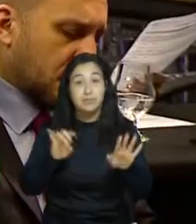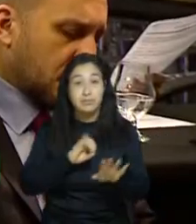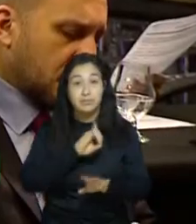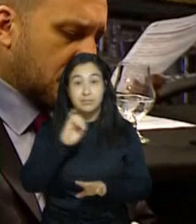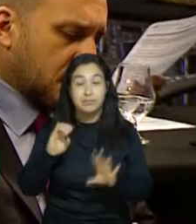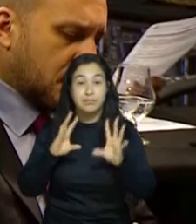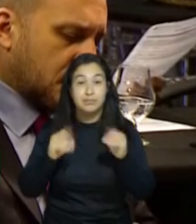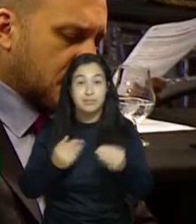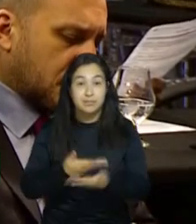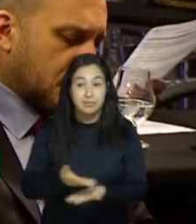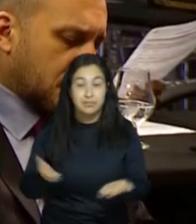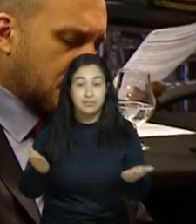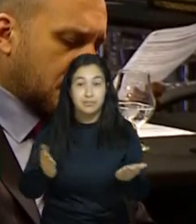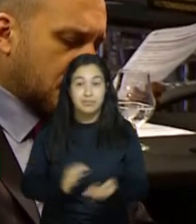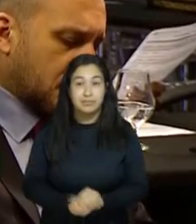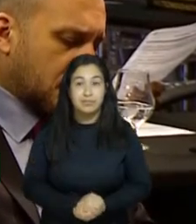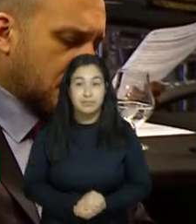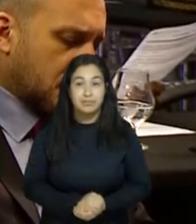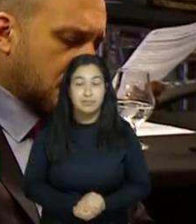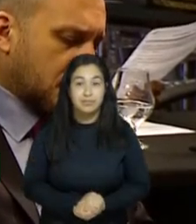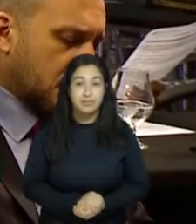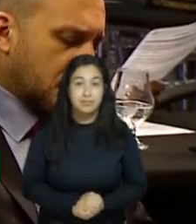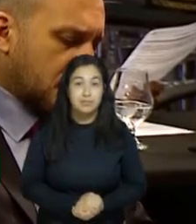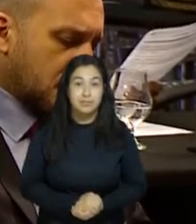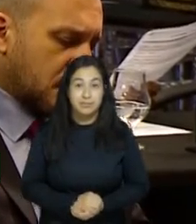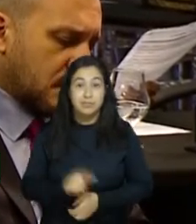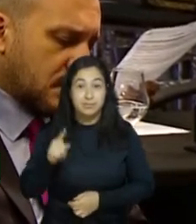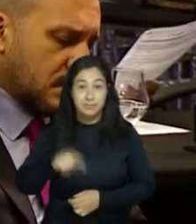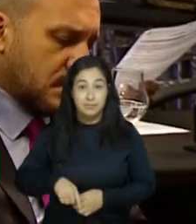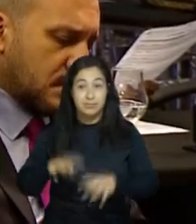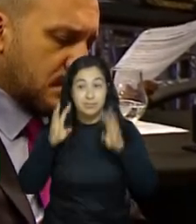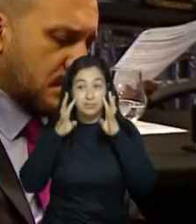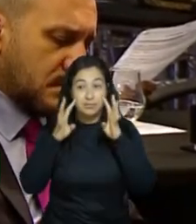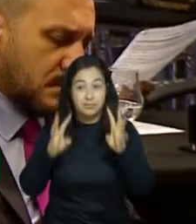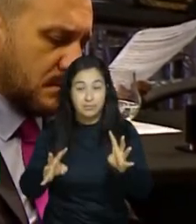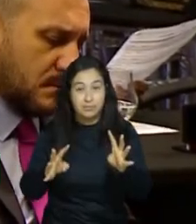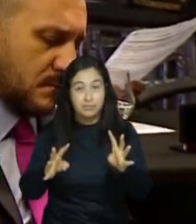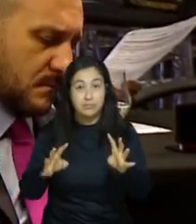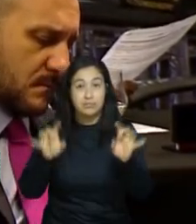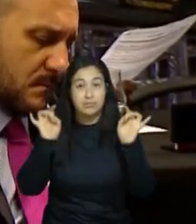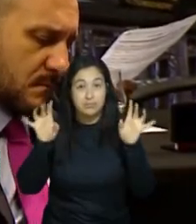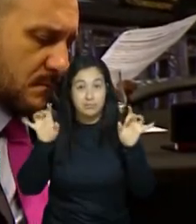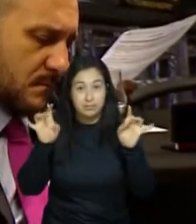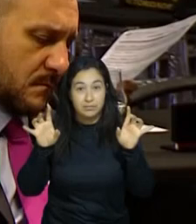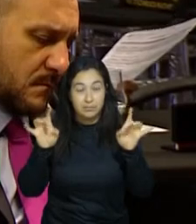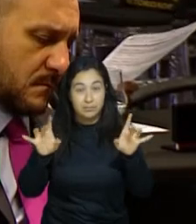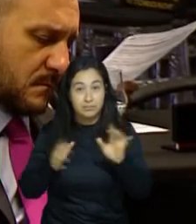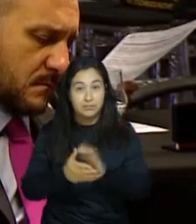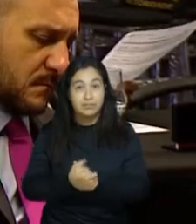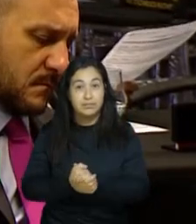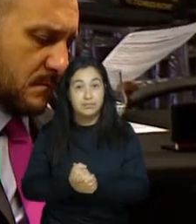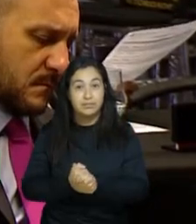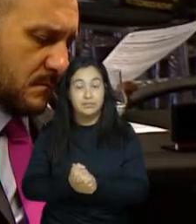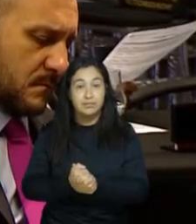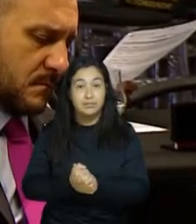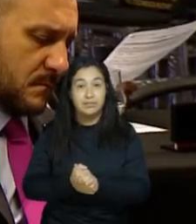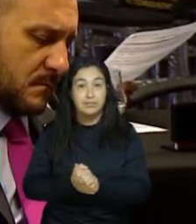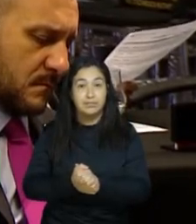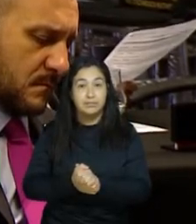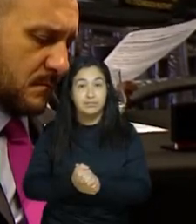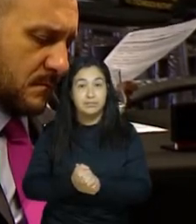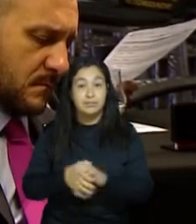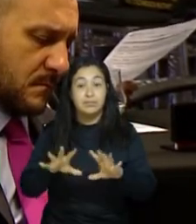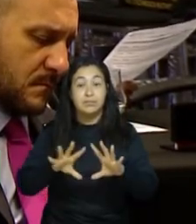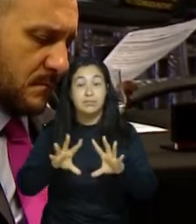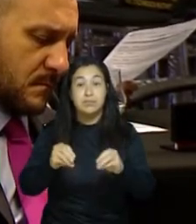deputados, é mais uma atenção especial ao Vila Itoupava, um pedido de todos os